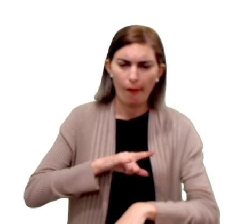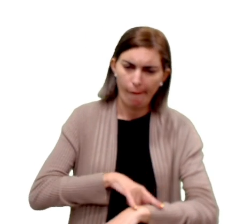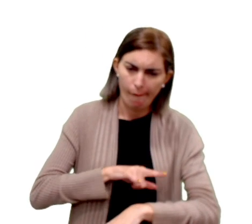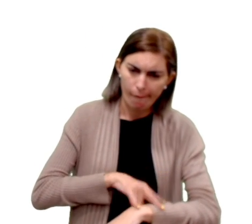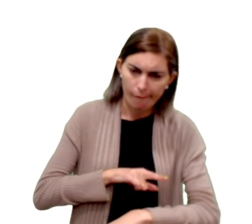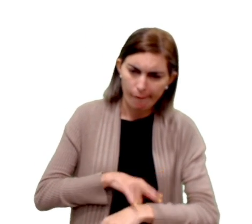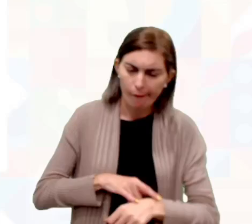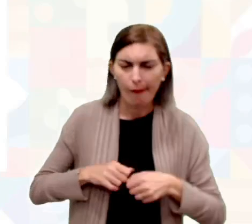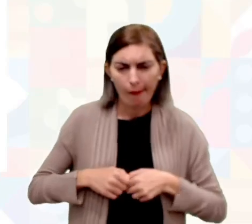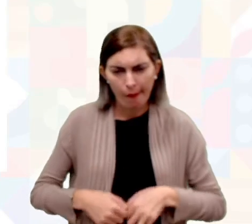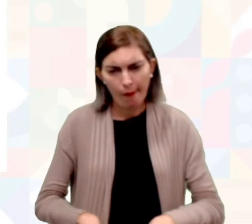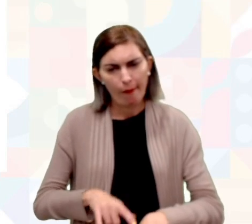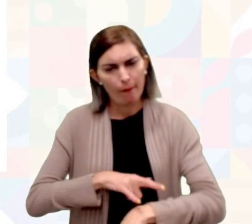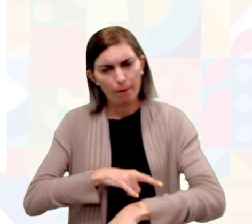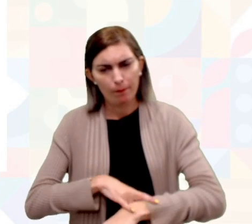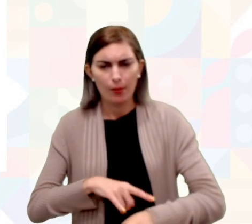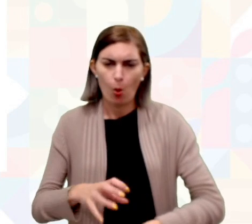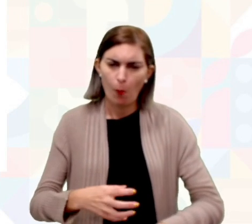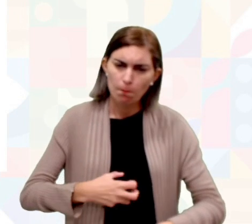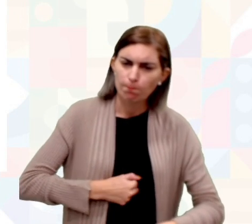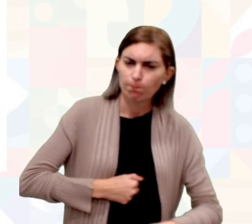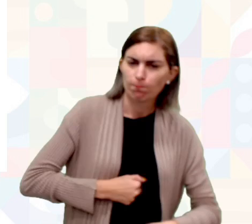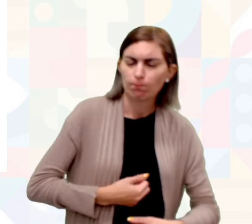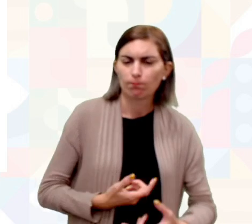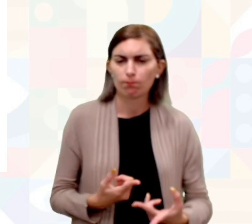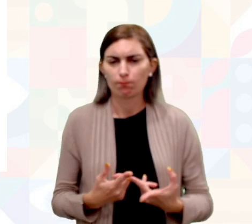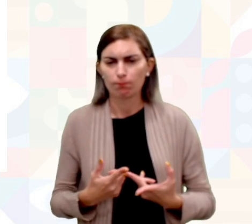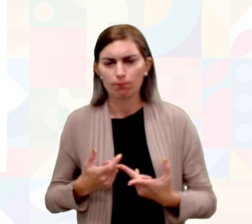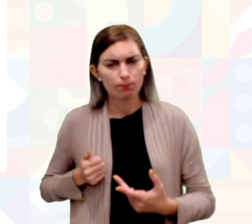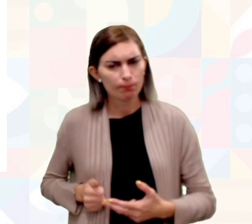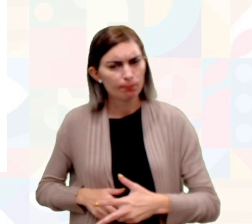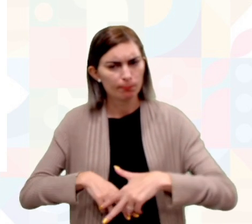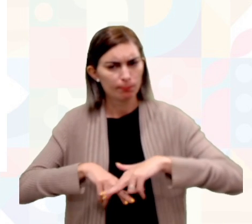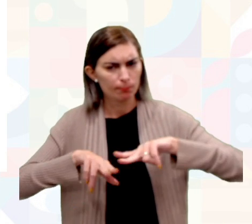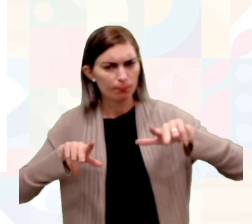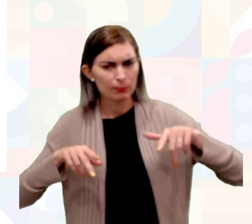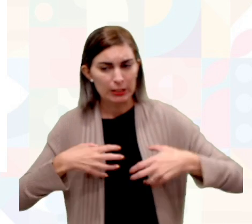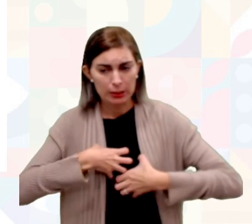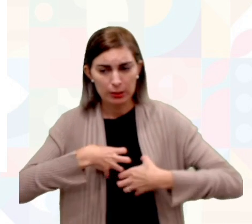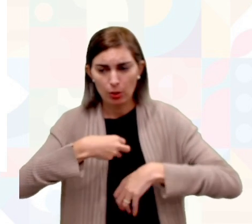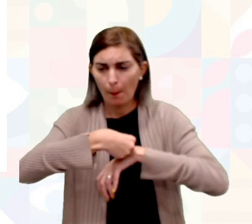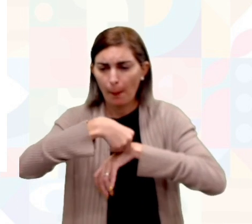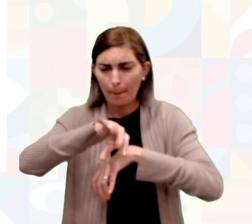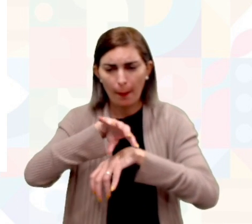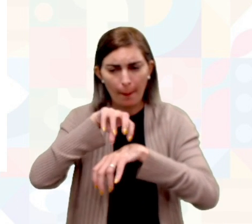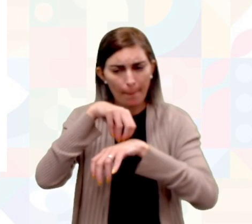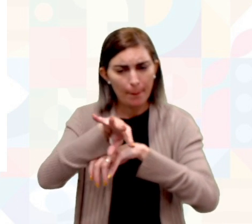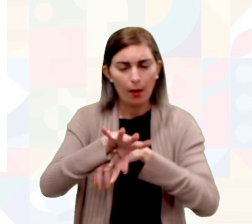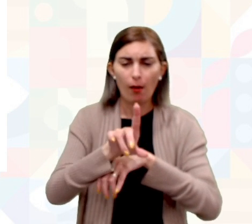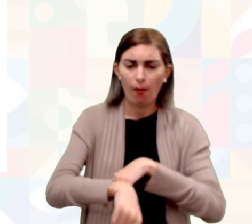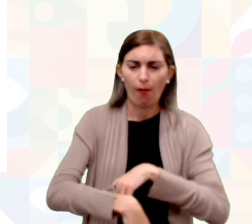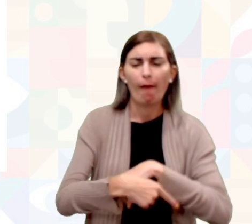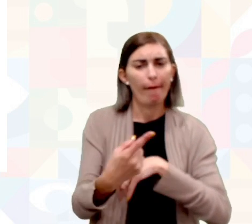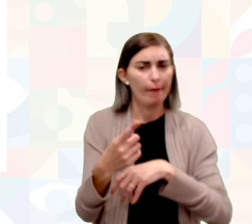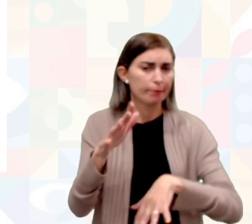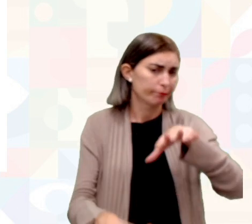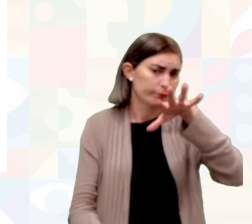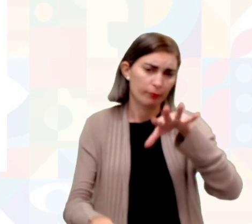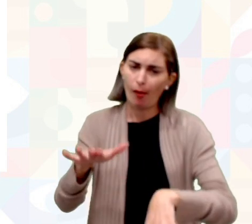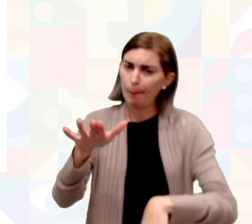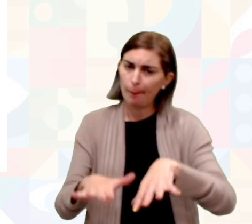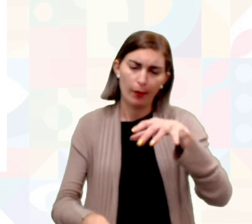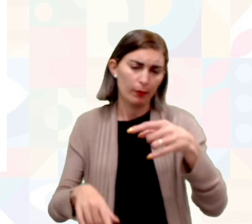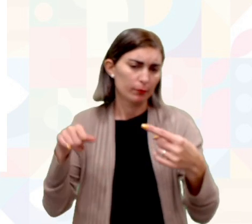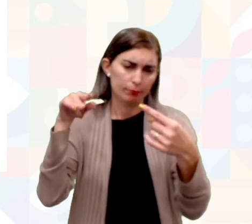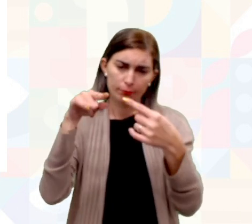tanto urinária quanto fecal. Então, todos esses sintomas que a gente listou, tá, ele vai ser muito relativo, ele pode ser